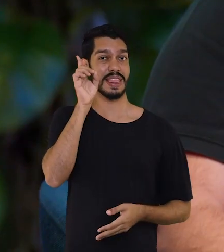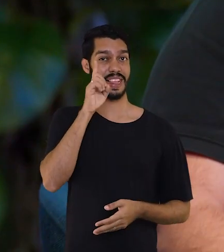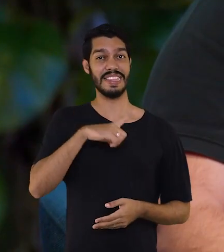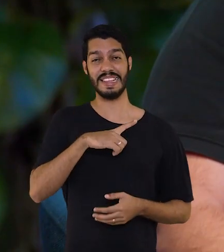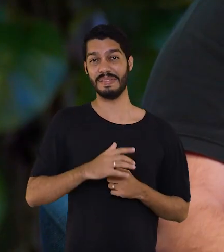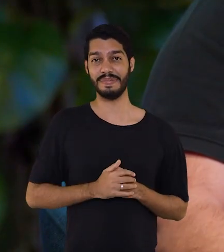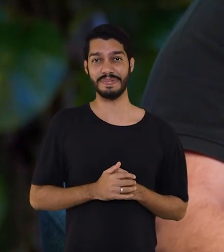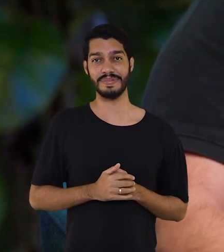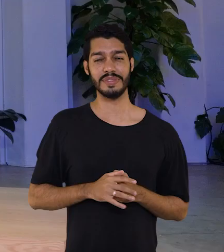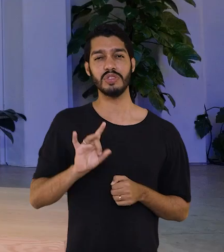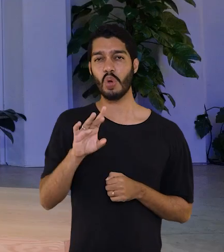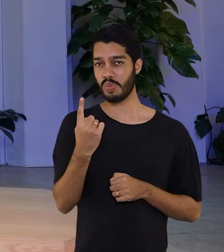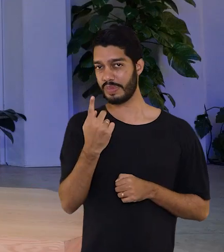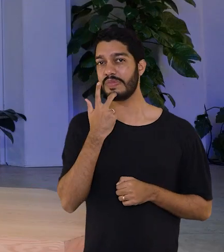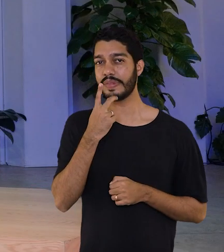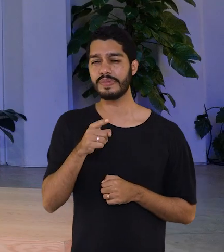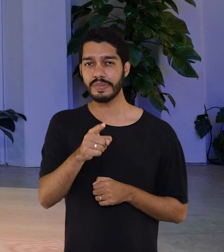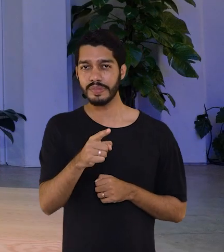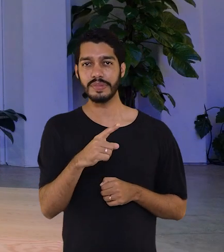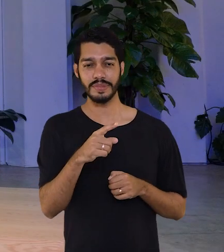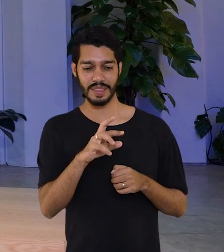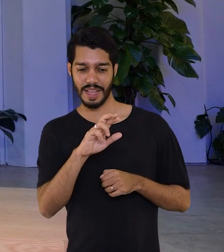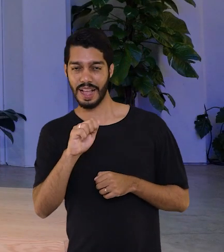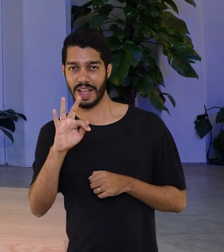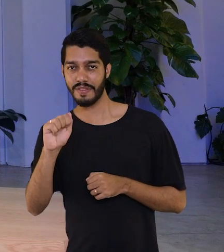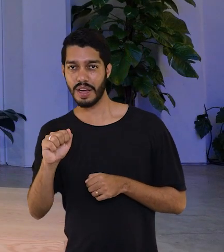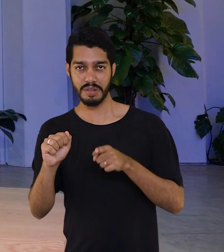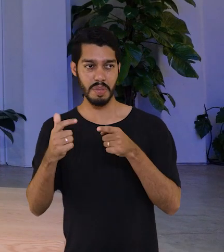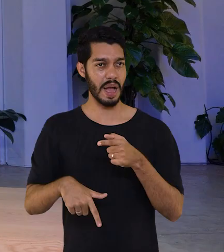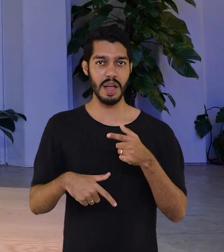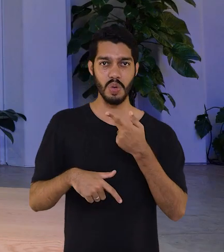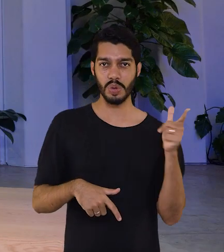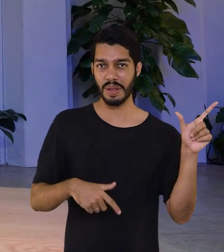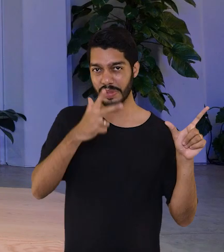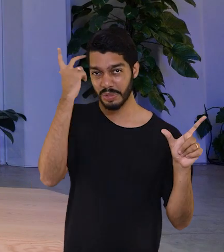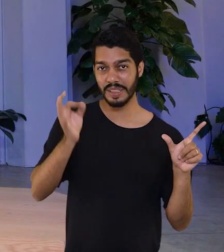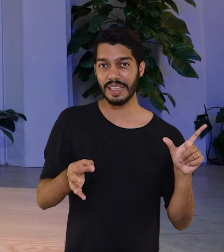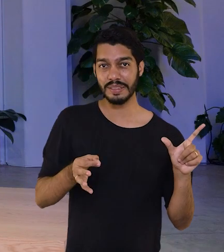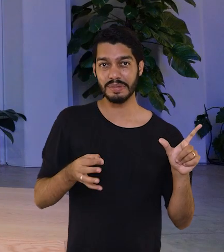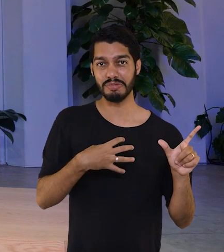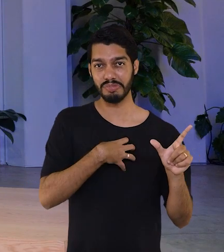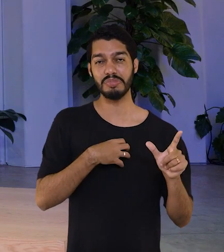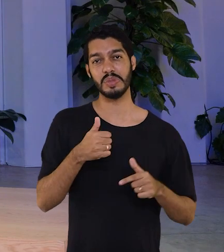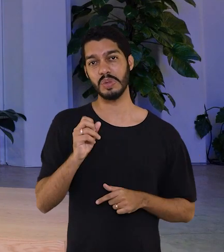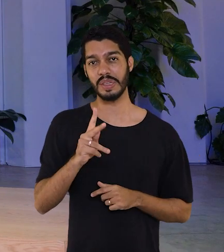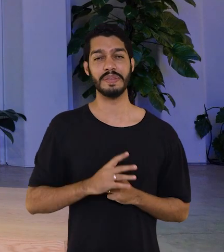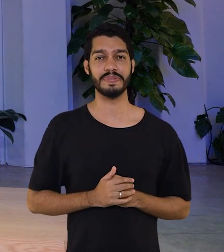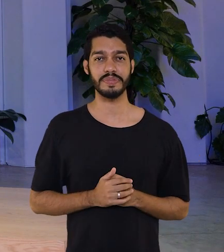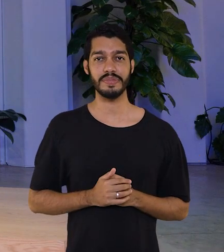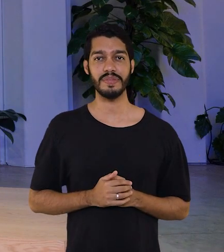tirar do nosso dia a dia. É só um comentário. Eu acho que o Rafa estava falando tem você e mais uma pessoa, né? Tá, beleza.